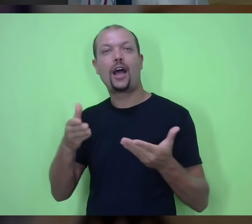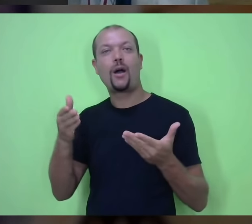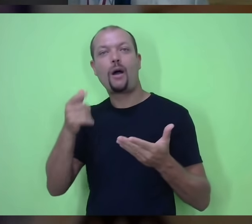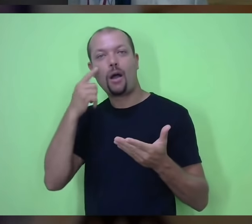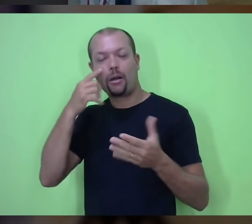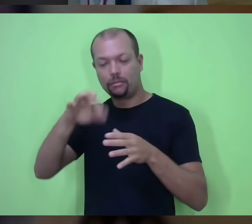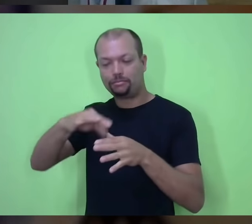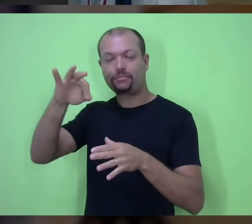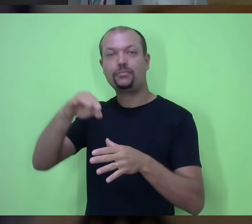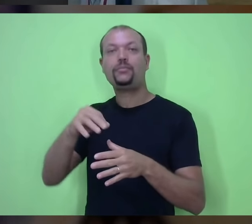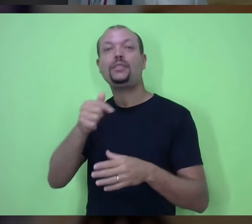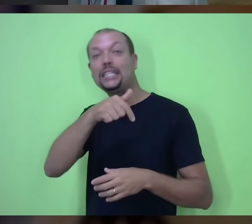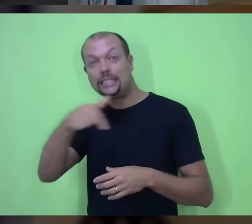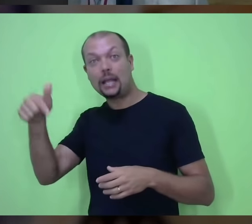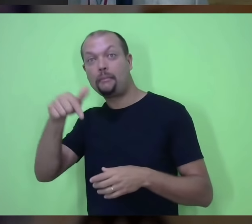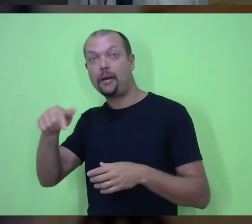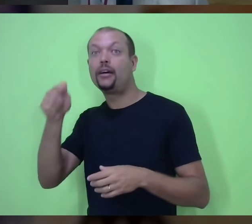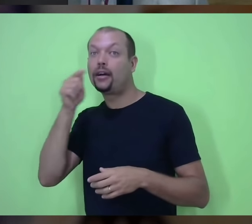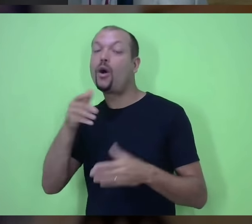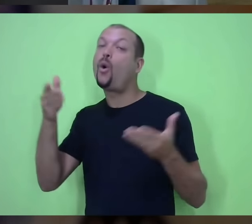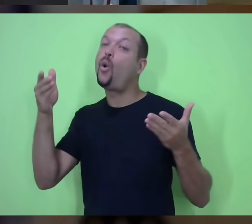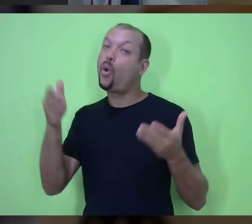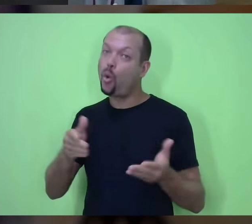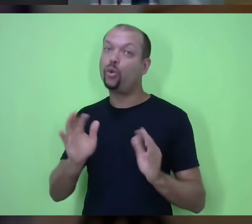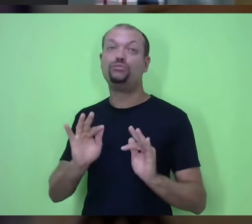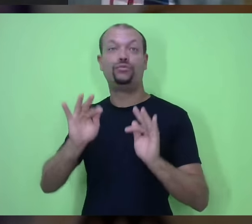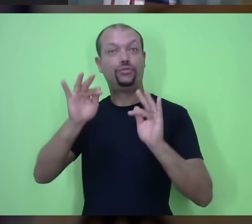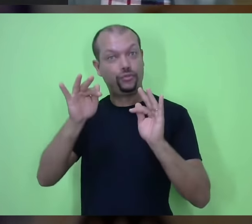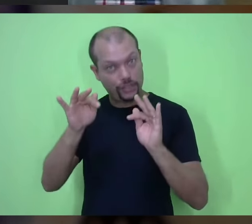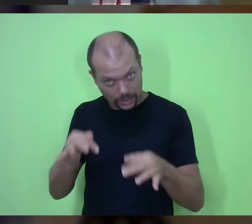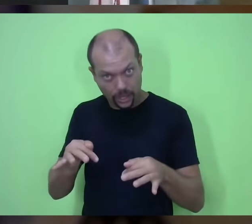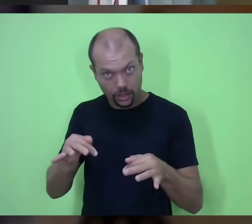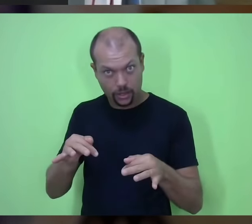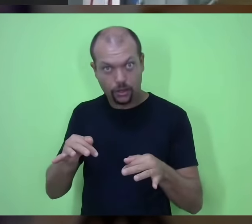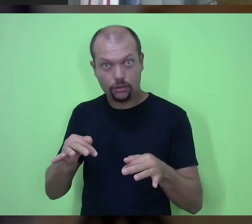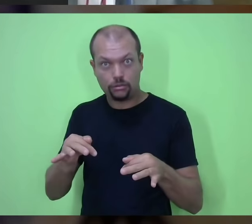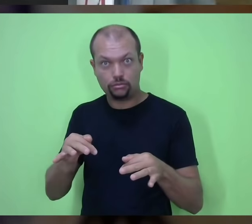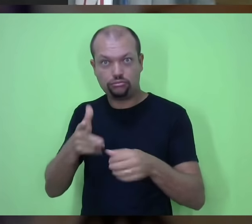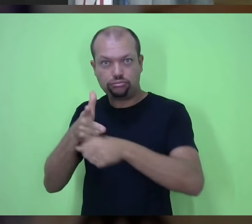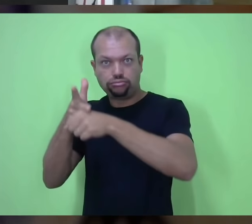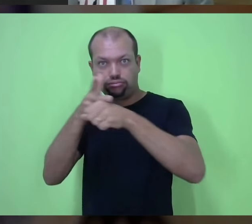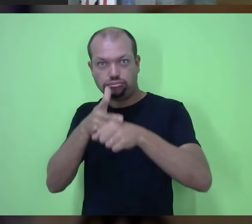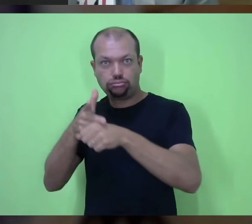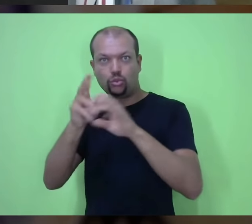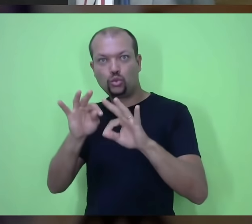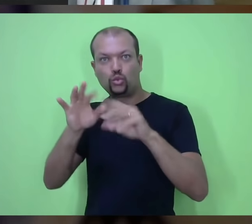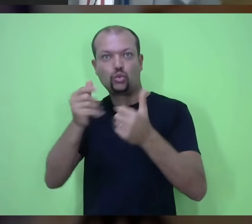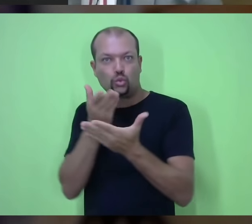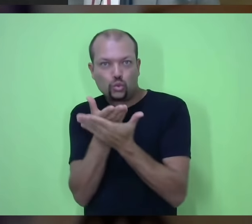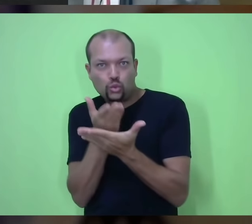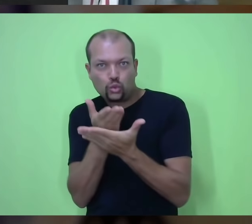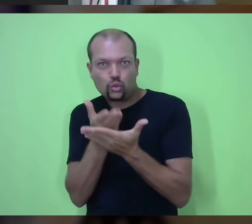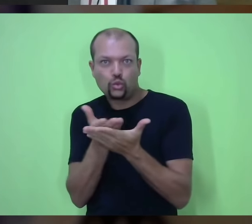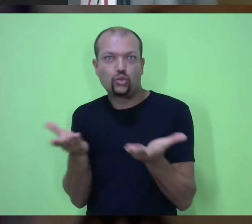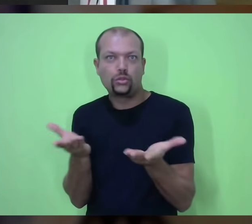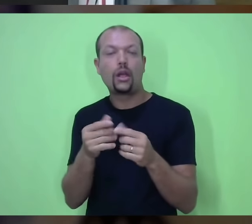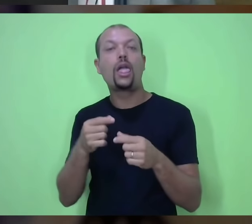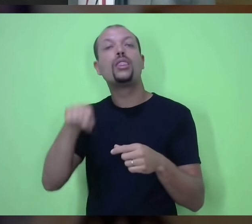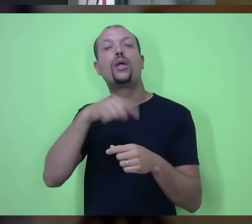assim sorteando a cada semana. Hoje, ao final da nossa gravação aqui, do nosso estudo, na